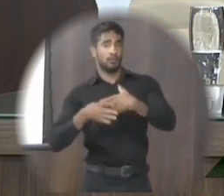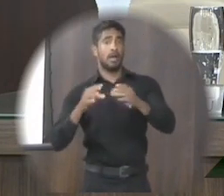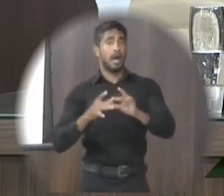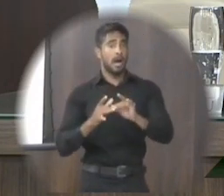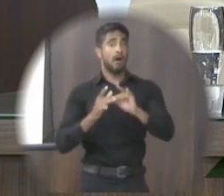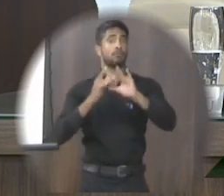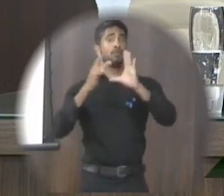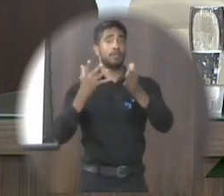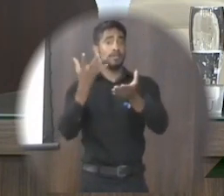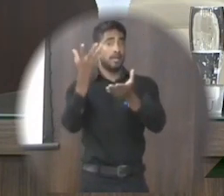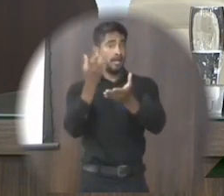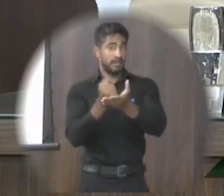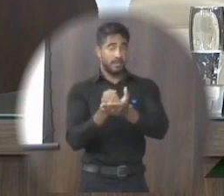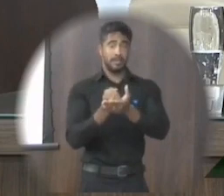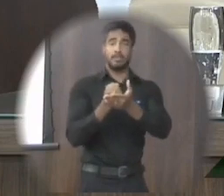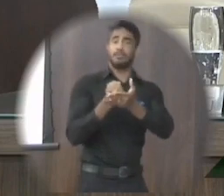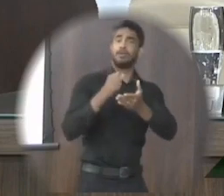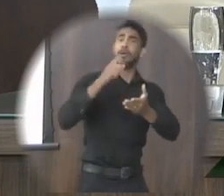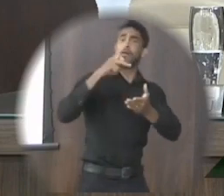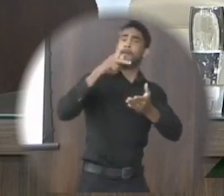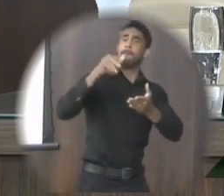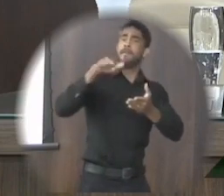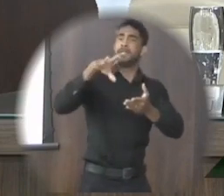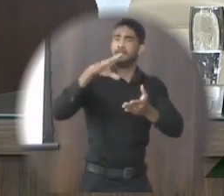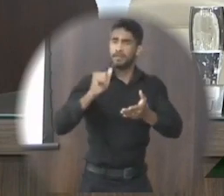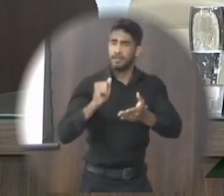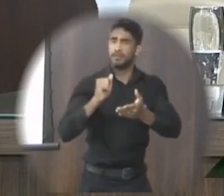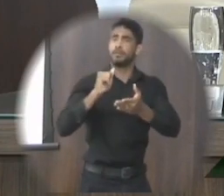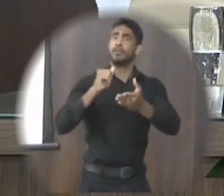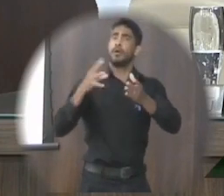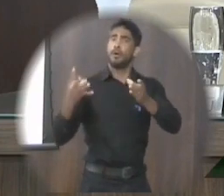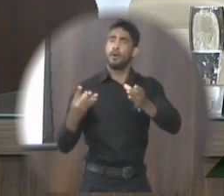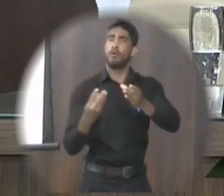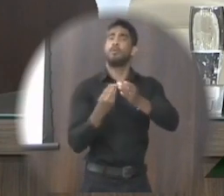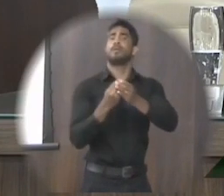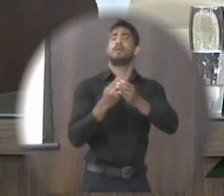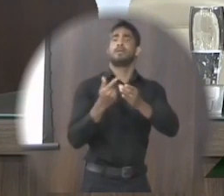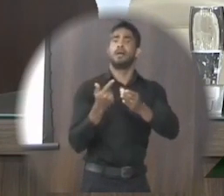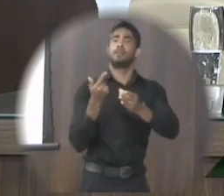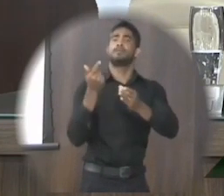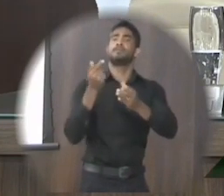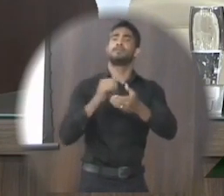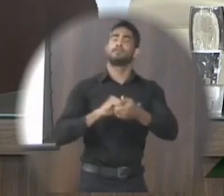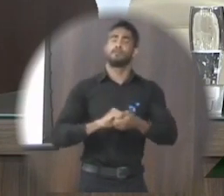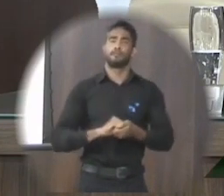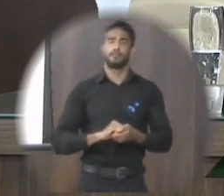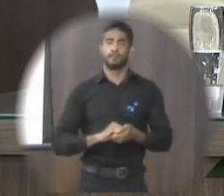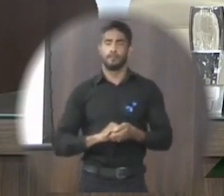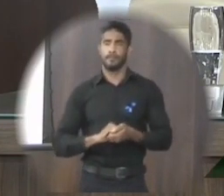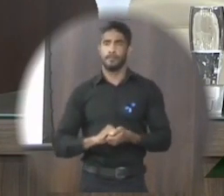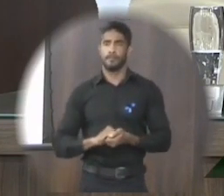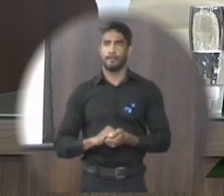adesão a plano de benefícios de previdência complementar e da outras providências.